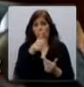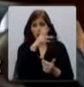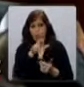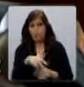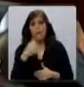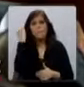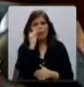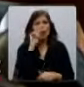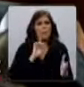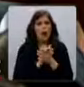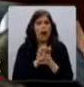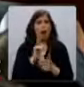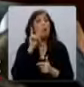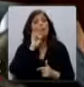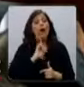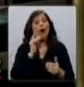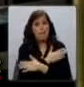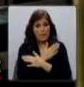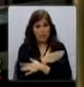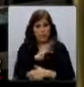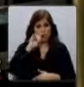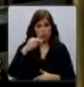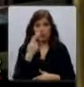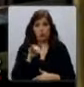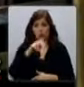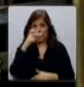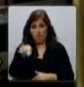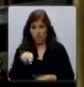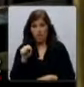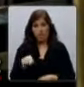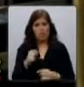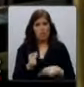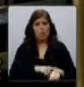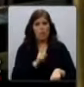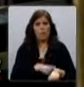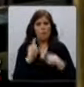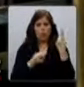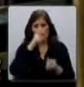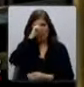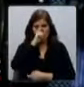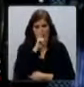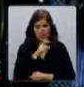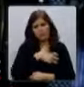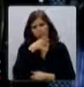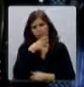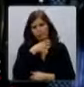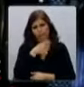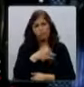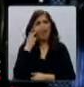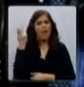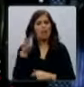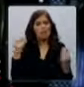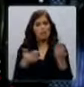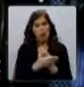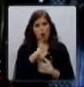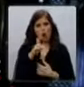uma amiga e este era alguns dos momentos que estava a ser recordados no documentário a vida e morte